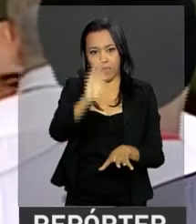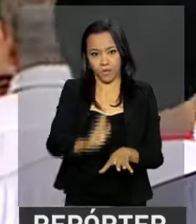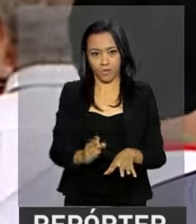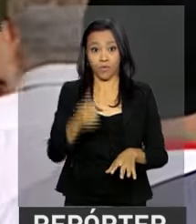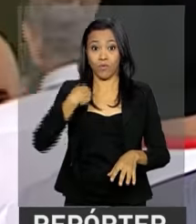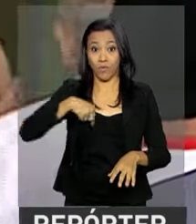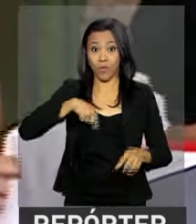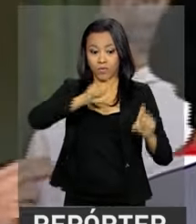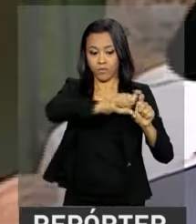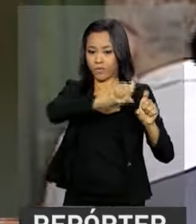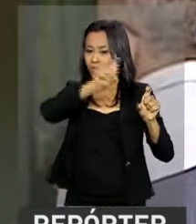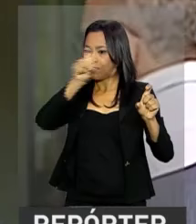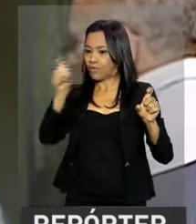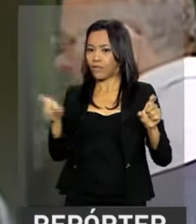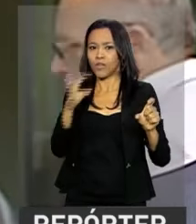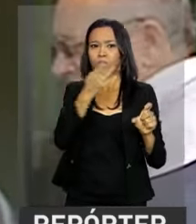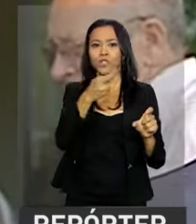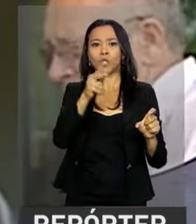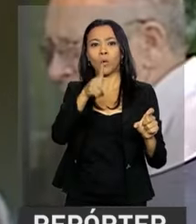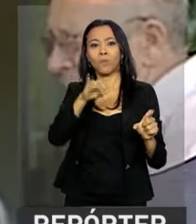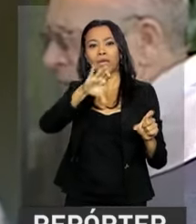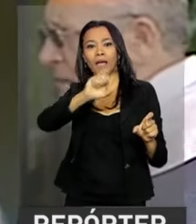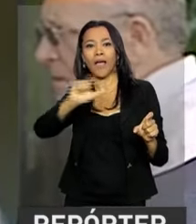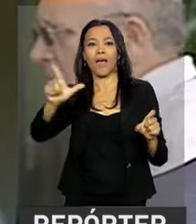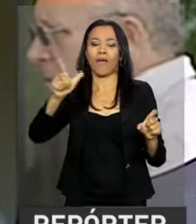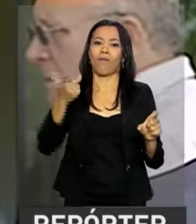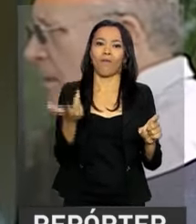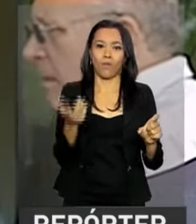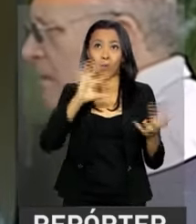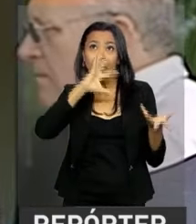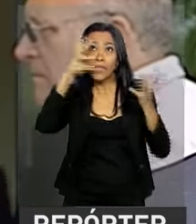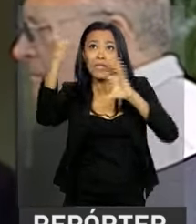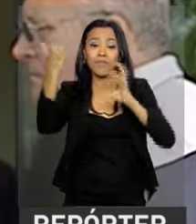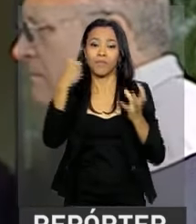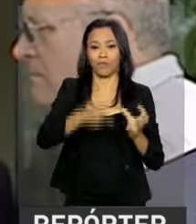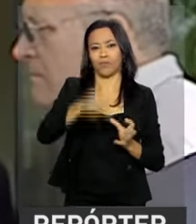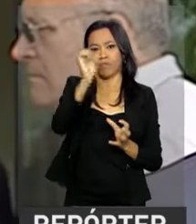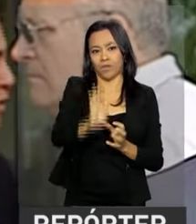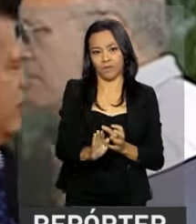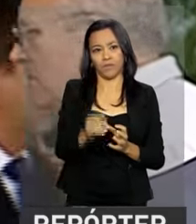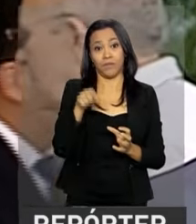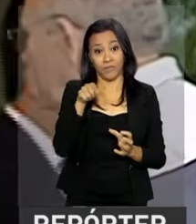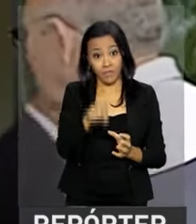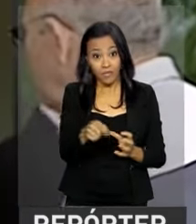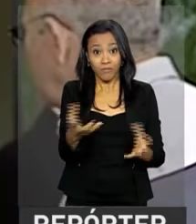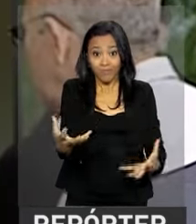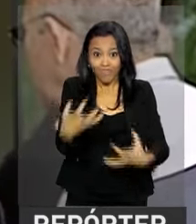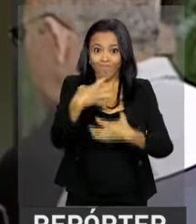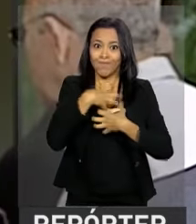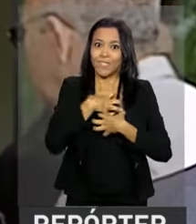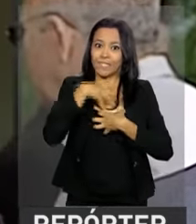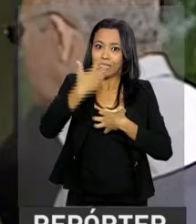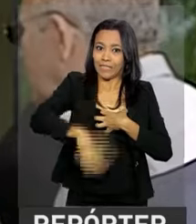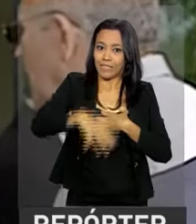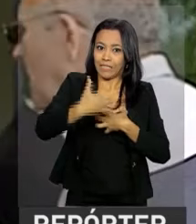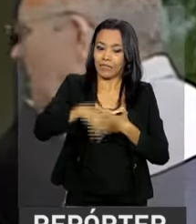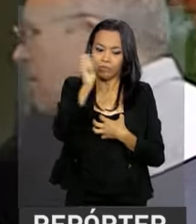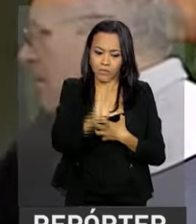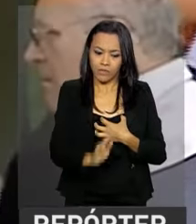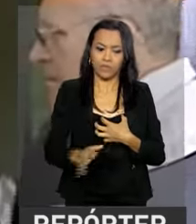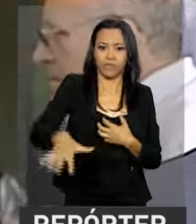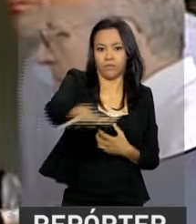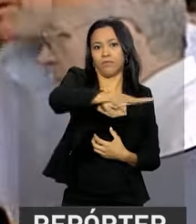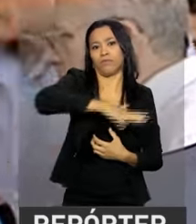na faixa tropical onde o impacto das mudanças de clima vai se fazer sentir de maneira mais a mais